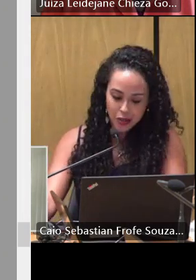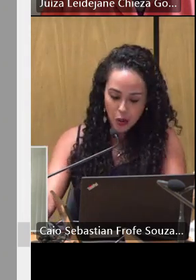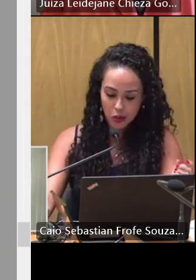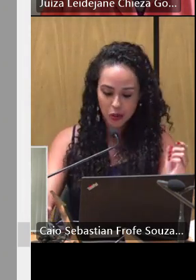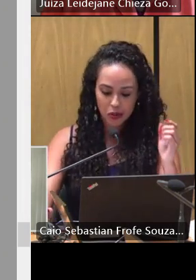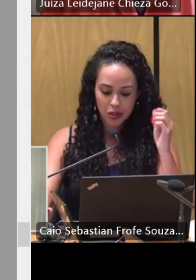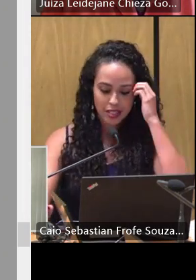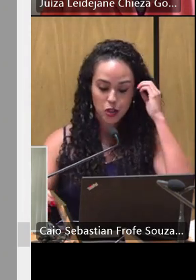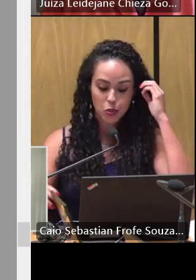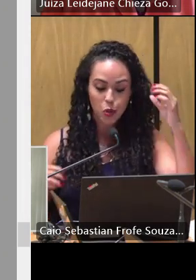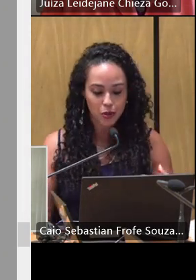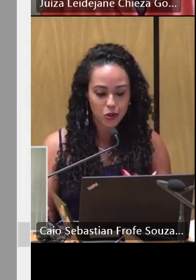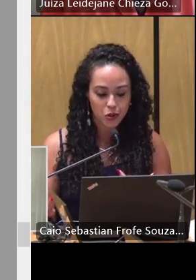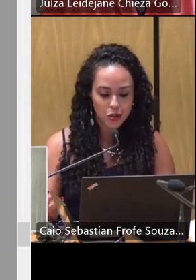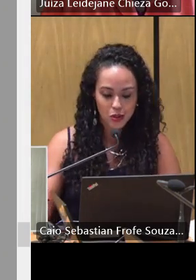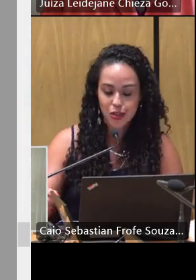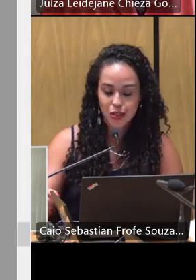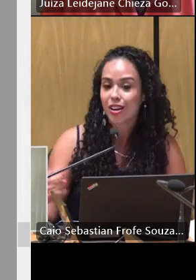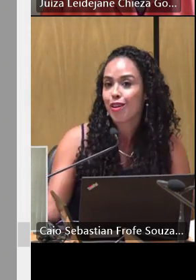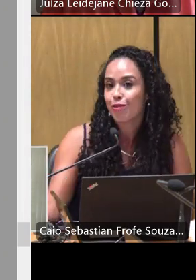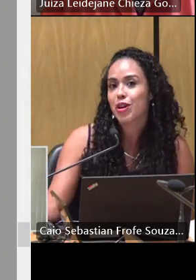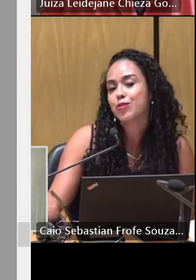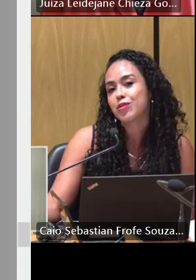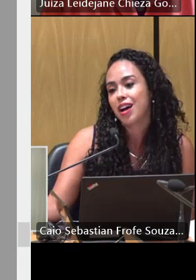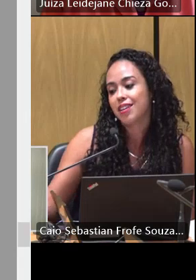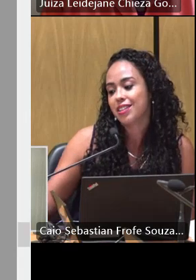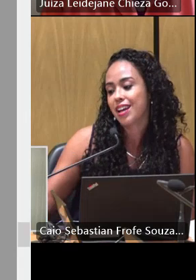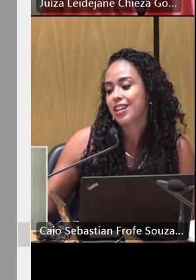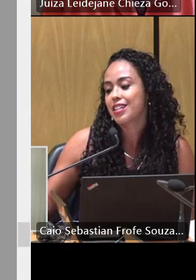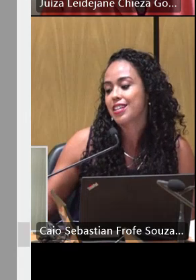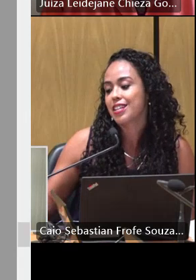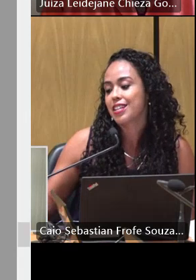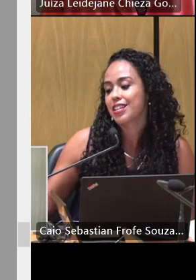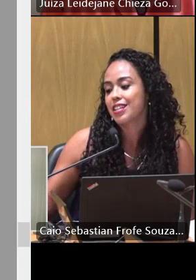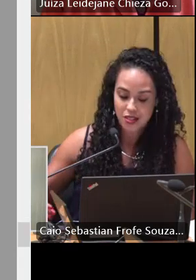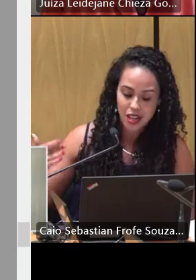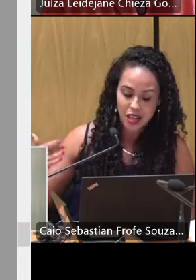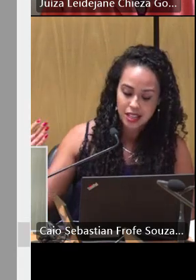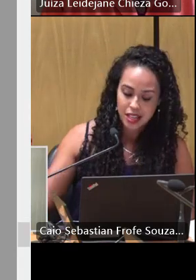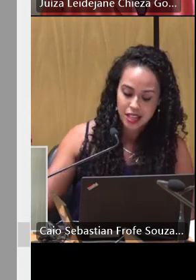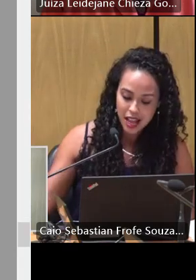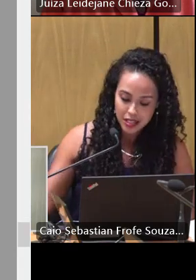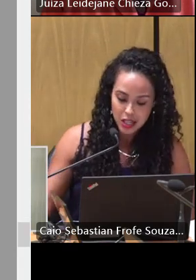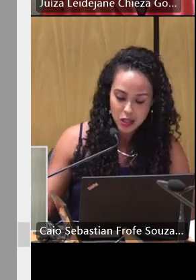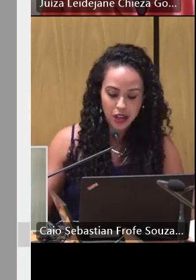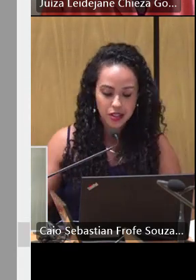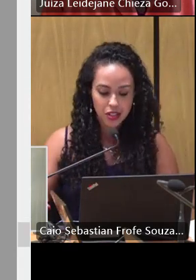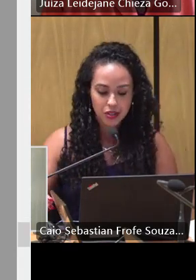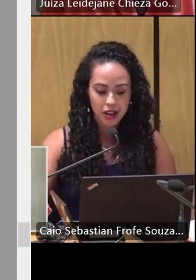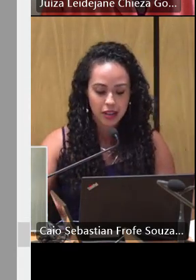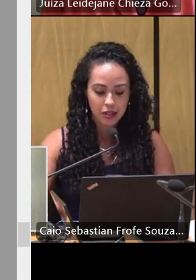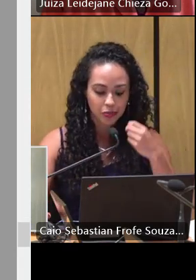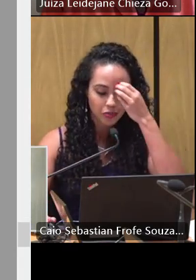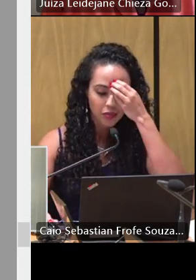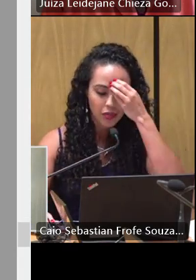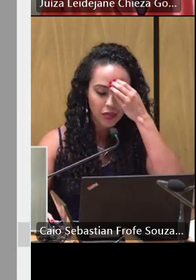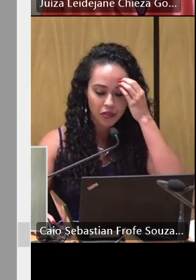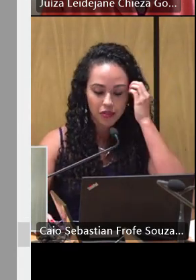como todo né Essas múltiplas condições vão resultar né nessa desigualdade nesse racismo que a gente